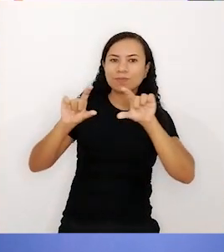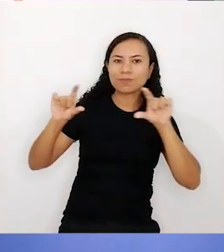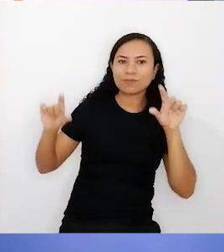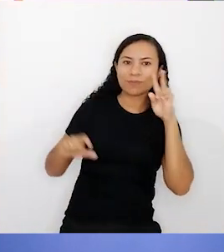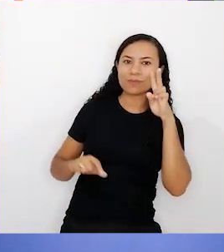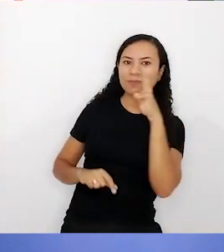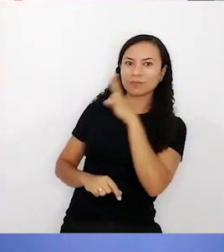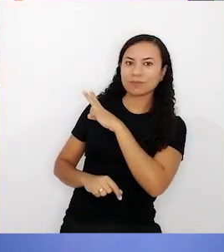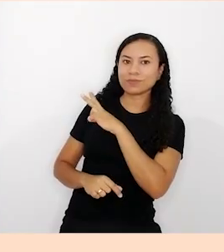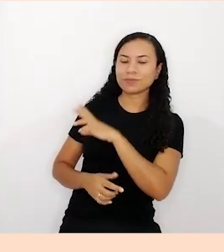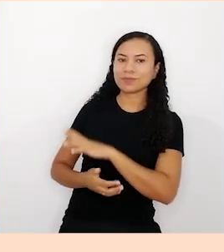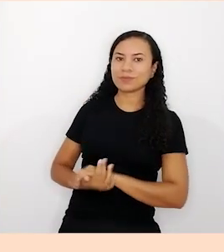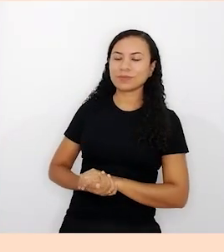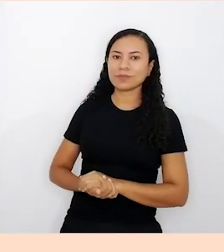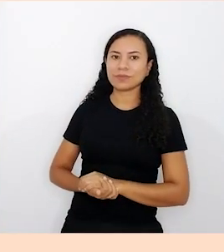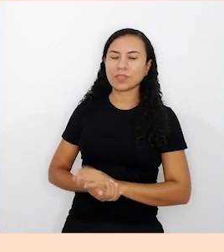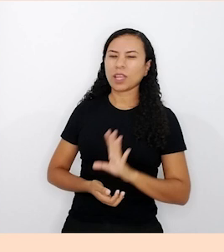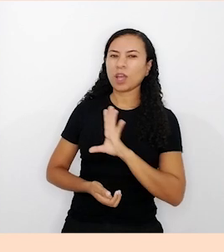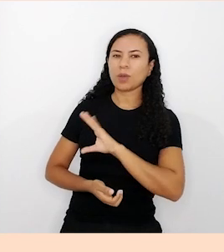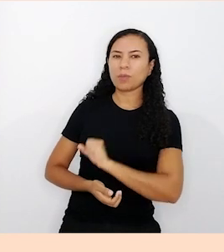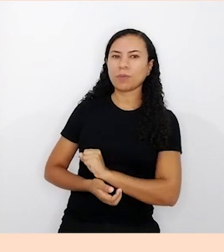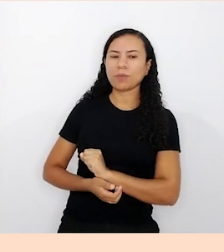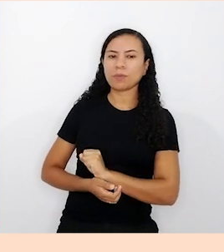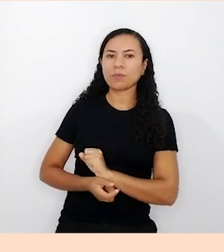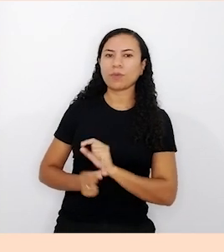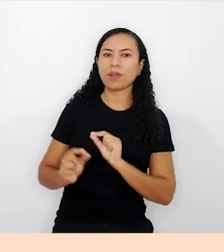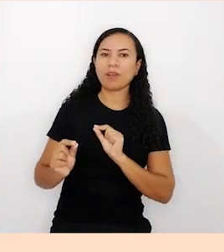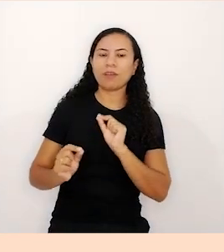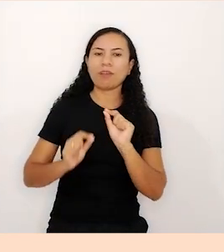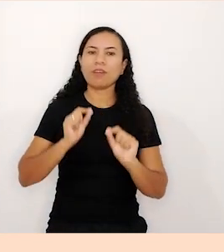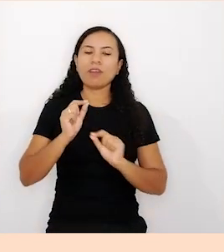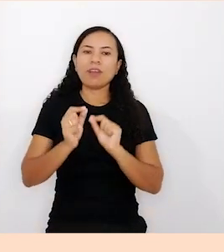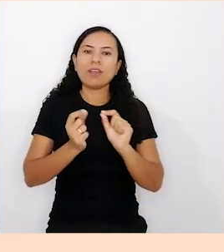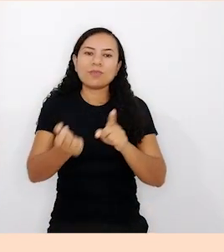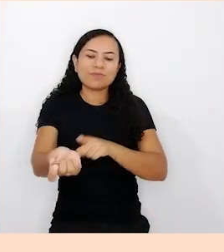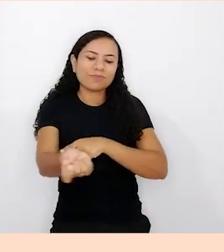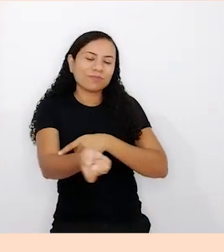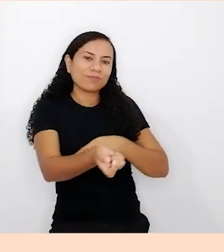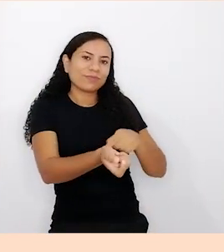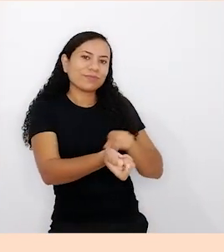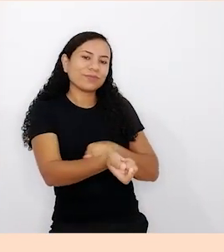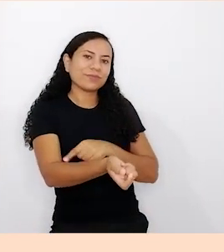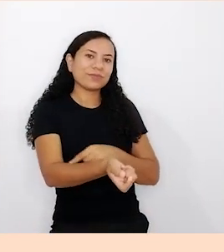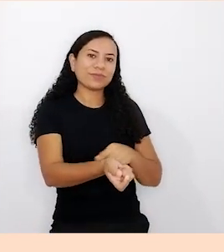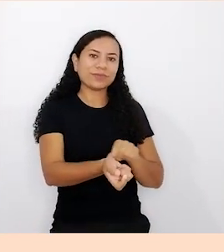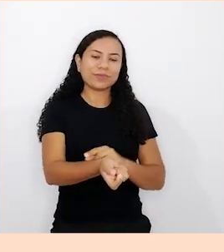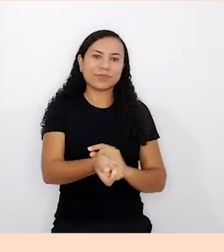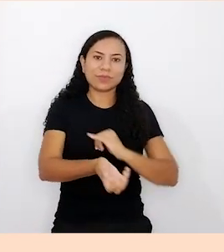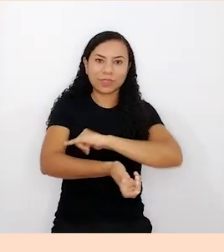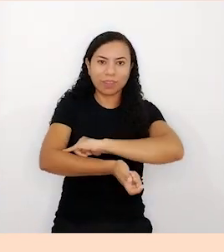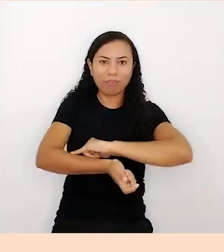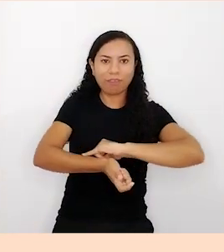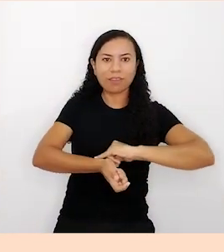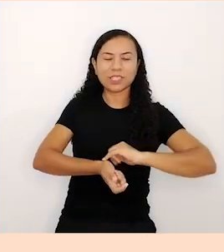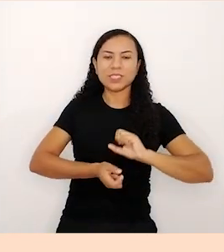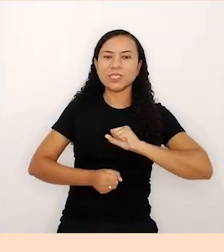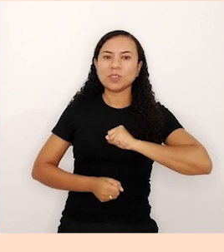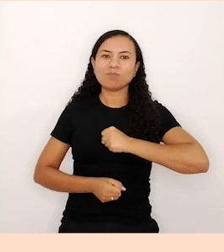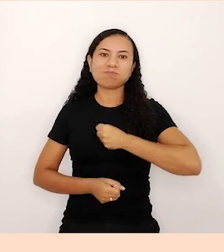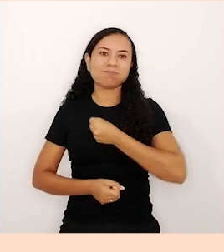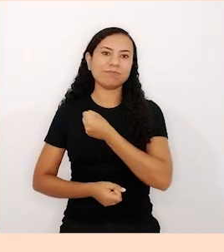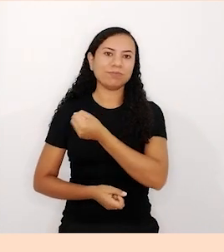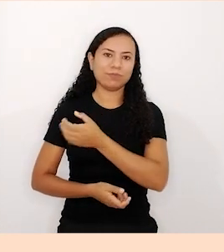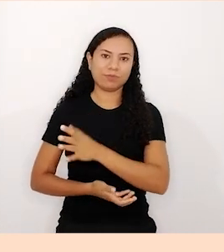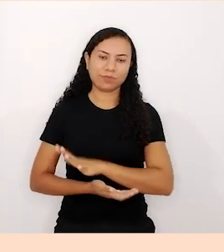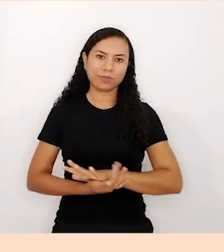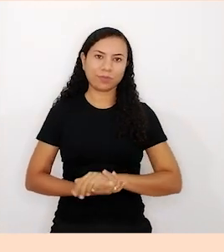amor? Amor é o que me corre nas veias e nas artérias é ódio.